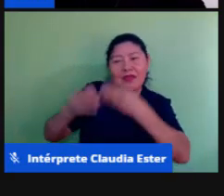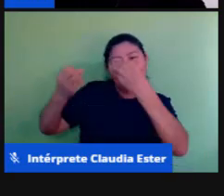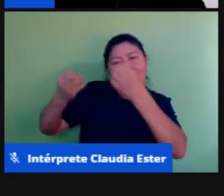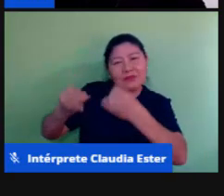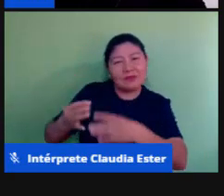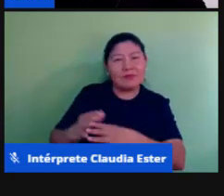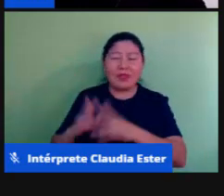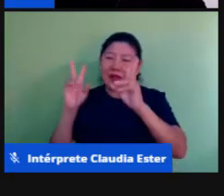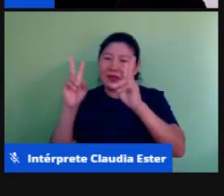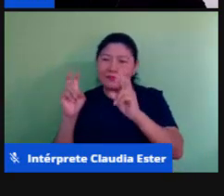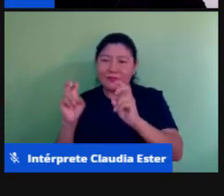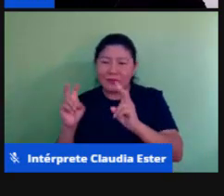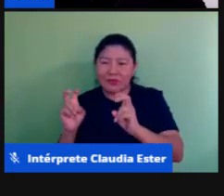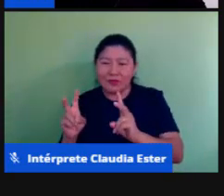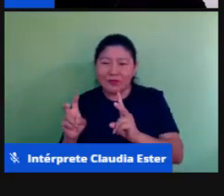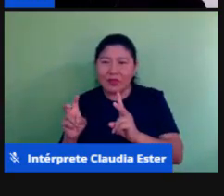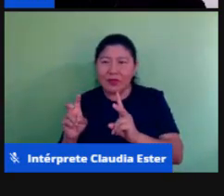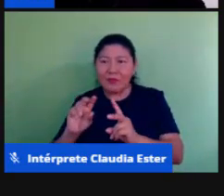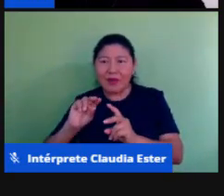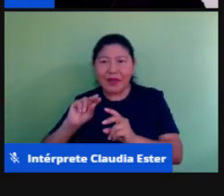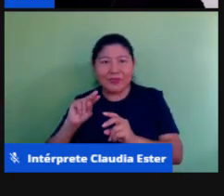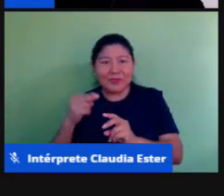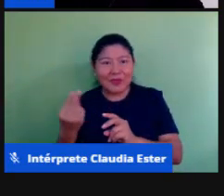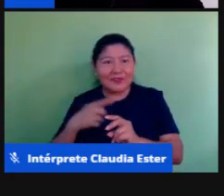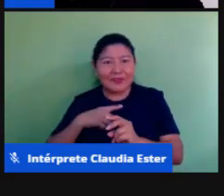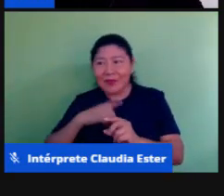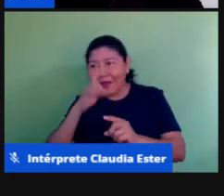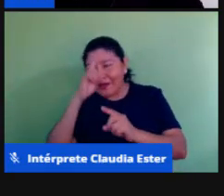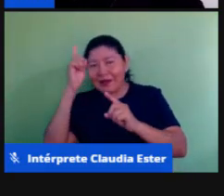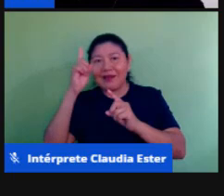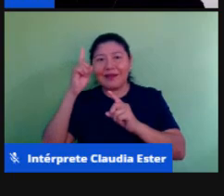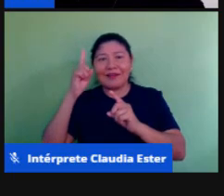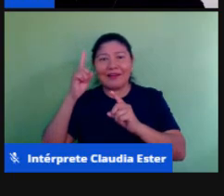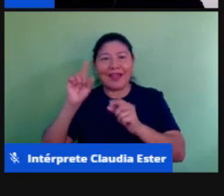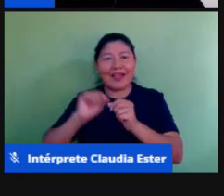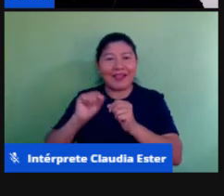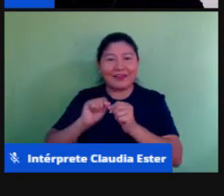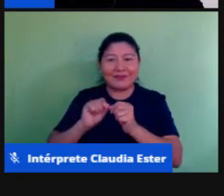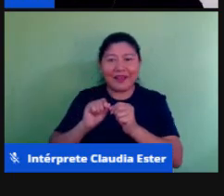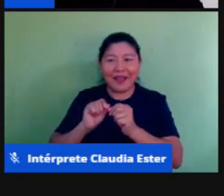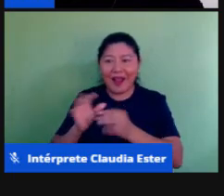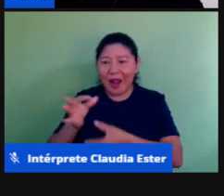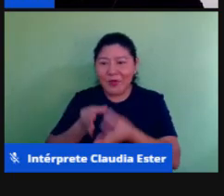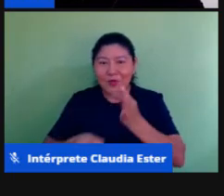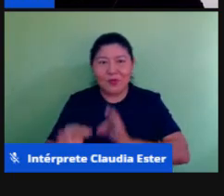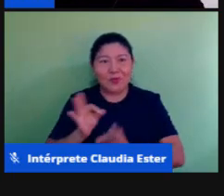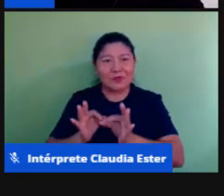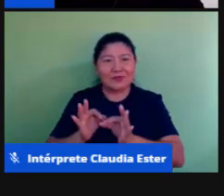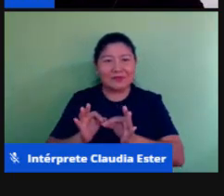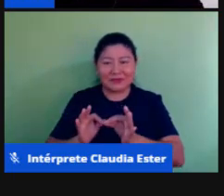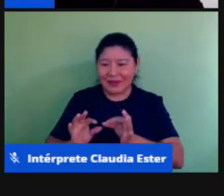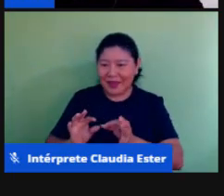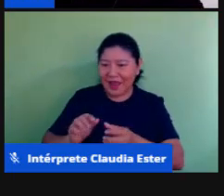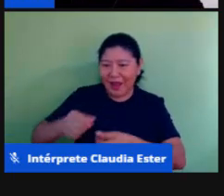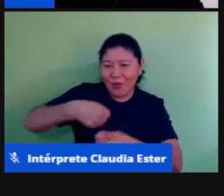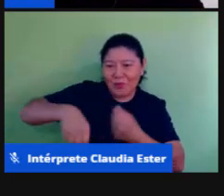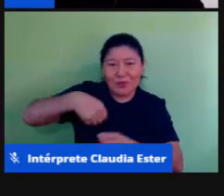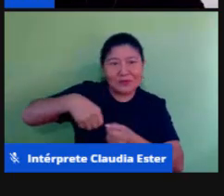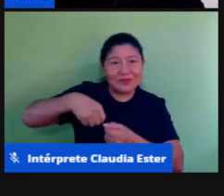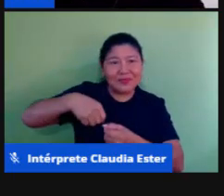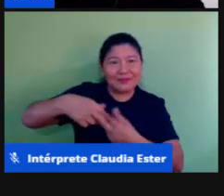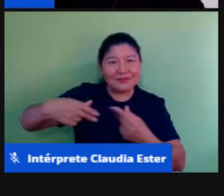nós linkamos fazendo algo interdisciplinar rapidinho, nosso cérebro funciona e a gente vai fazendo aquele